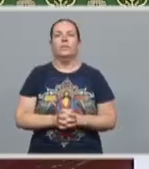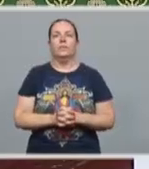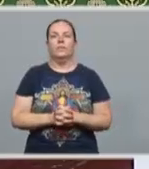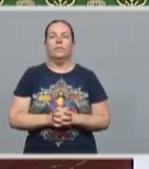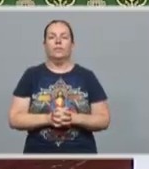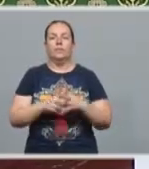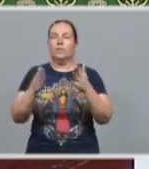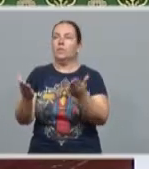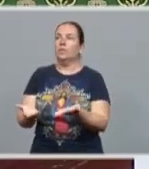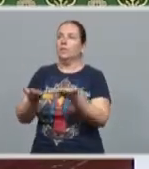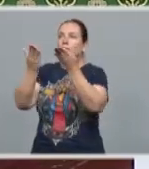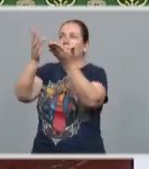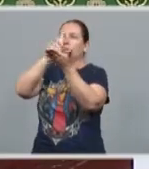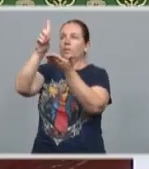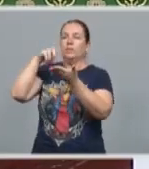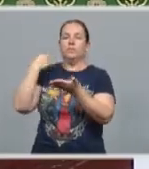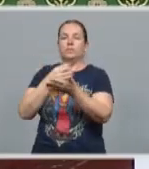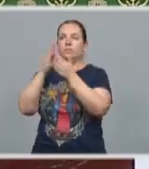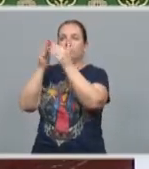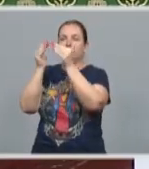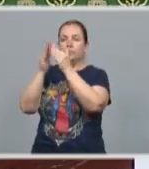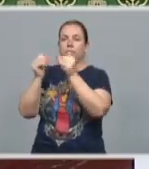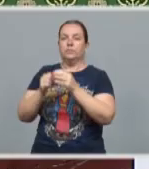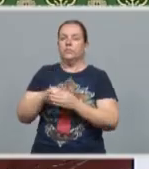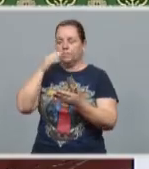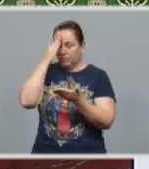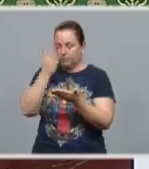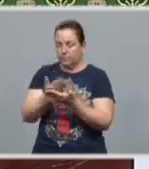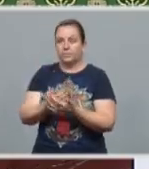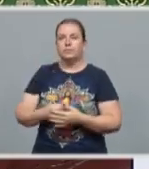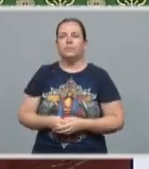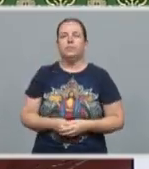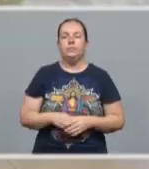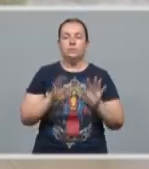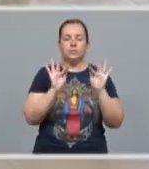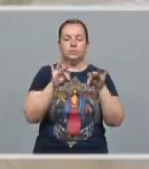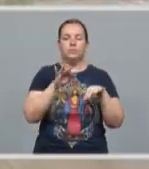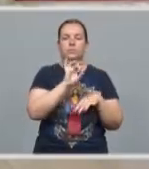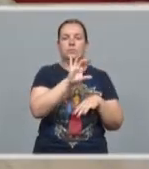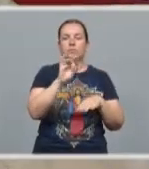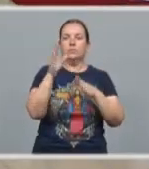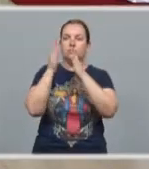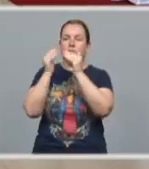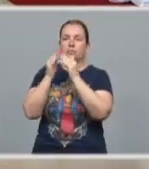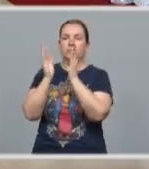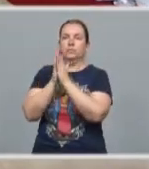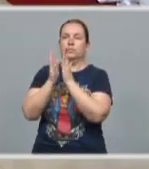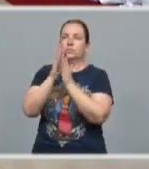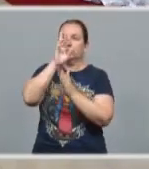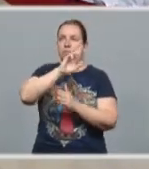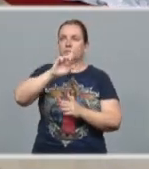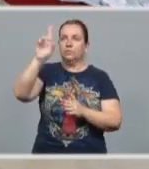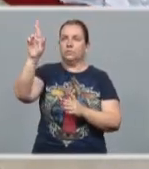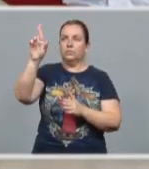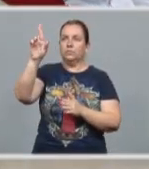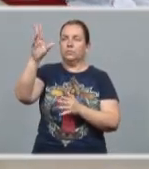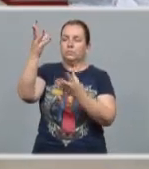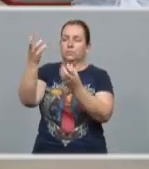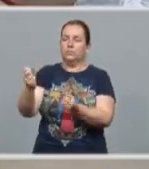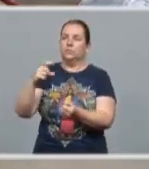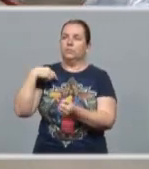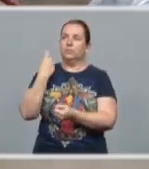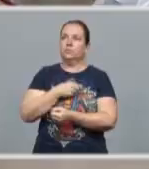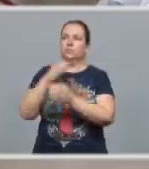E levemos a Deus as nossas preces com confiança. Ao final de cada prece, rezemos: Senhor, ouvi